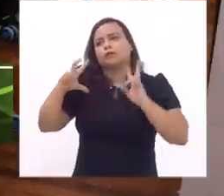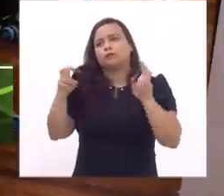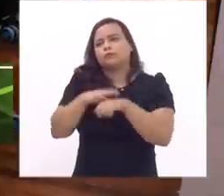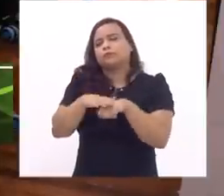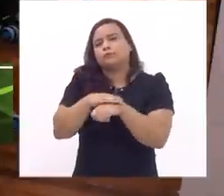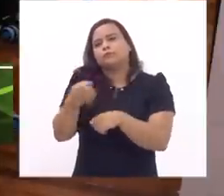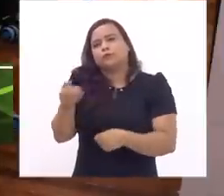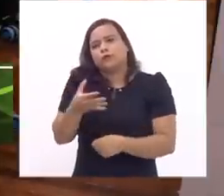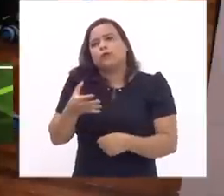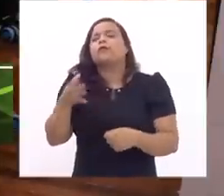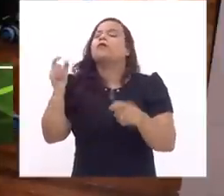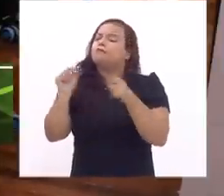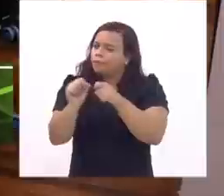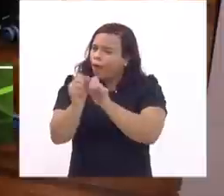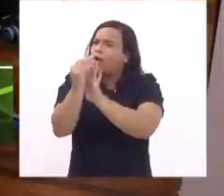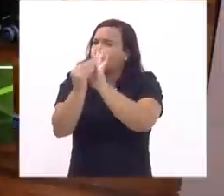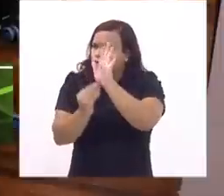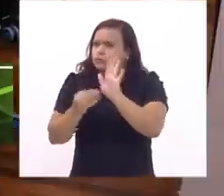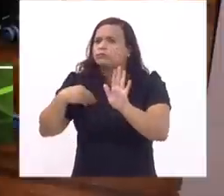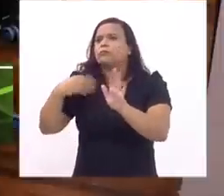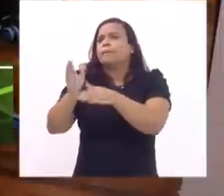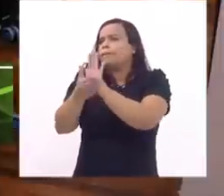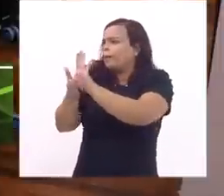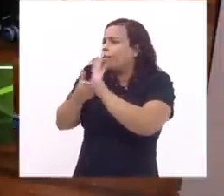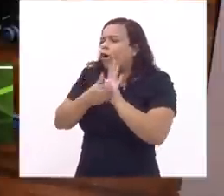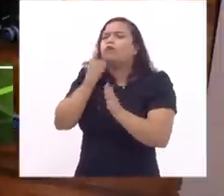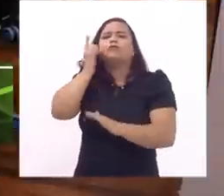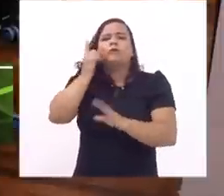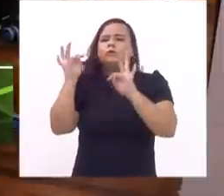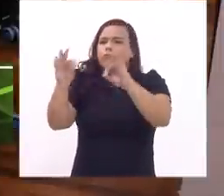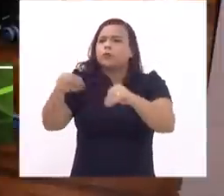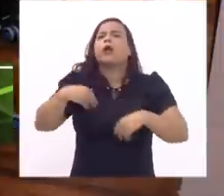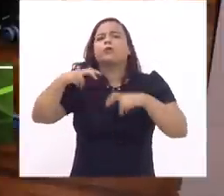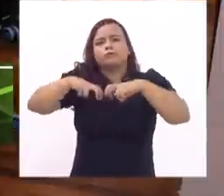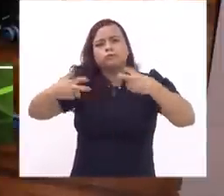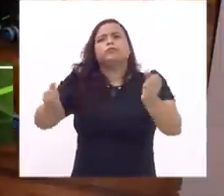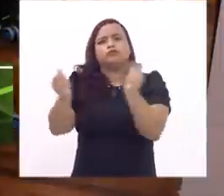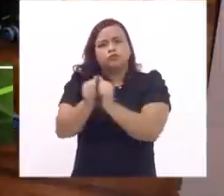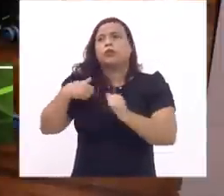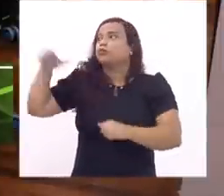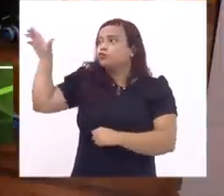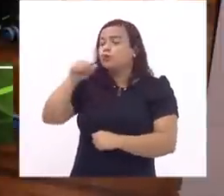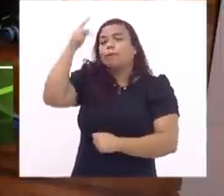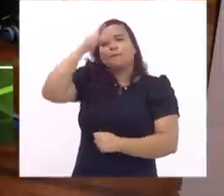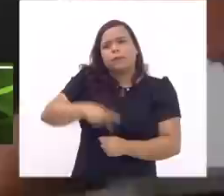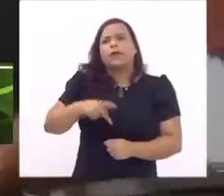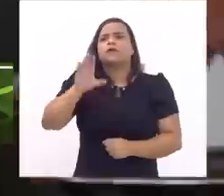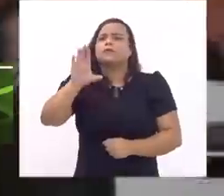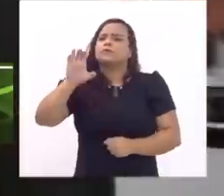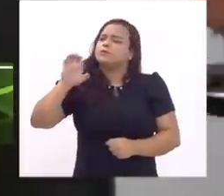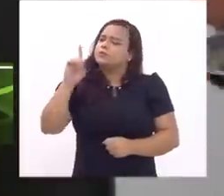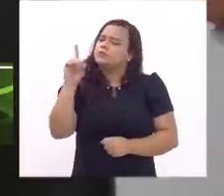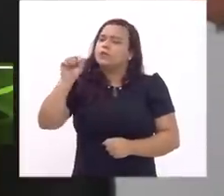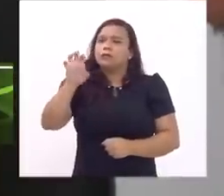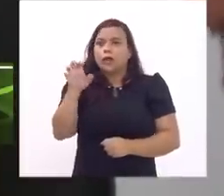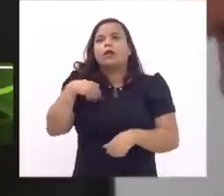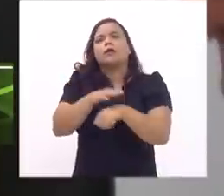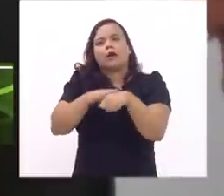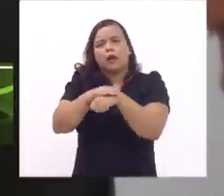conversa. Faz a agenda, propõe os demais deputados, sentamos à mesa, eu chamo o presidente da SEDAE e conversamos.